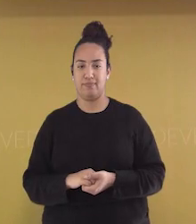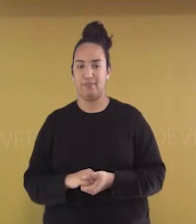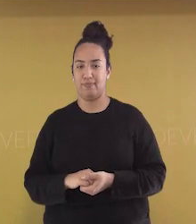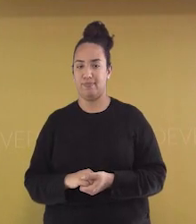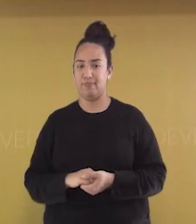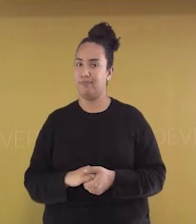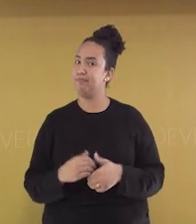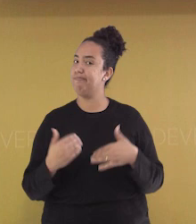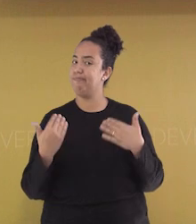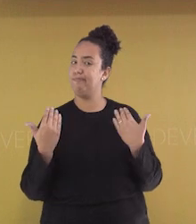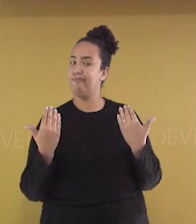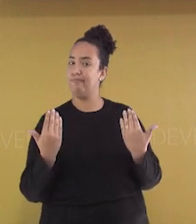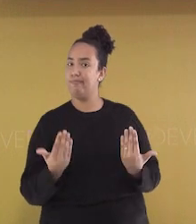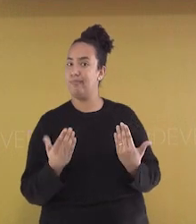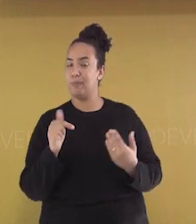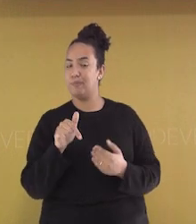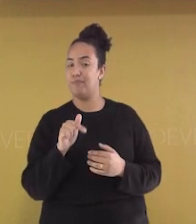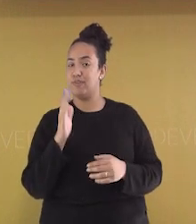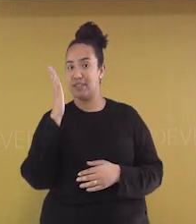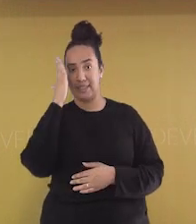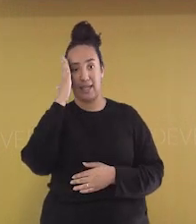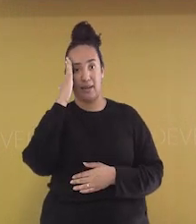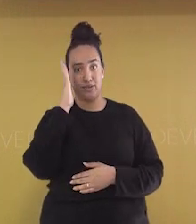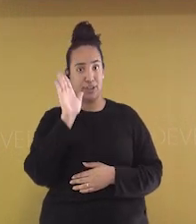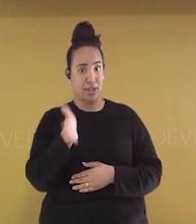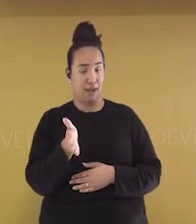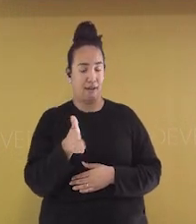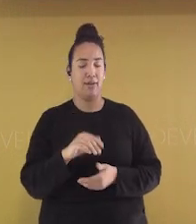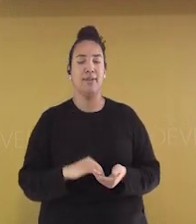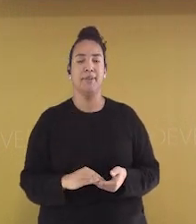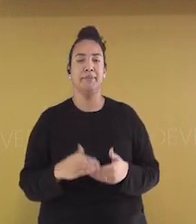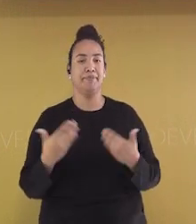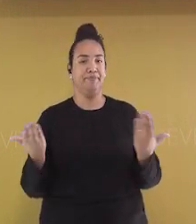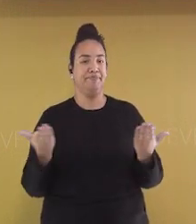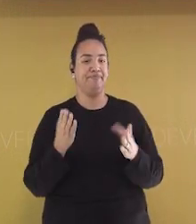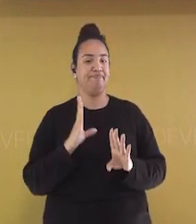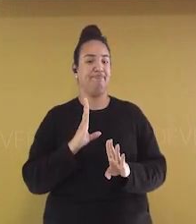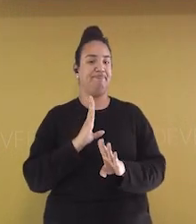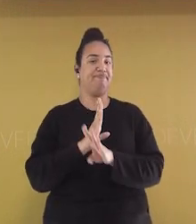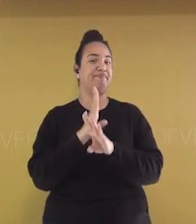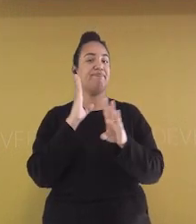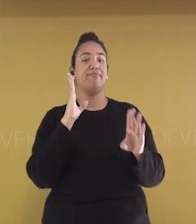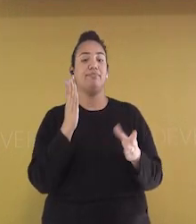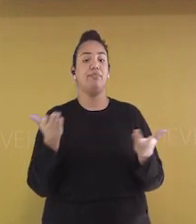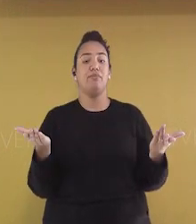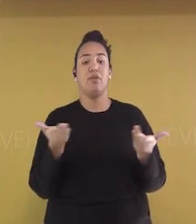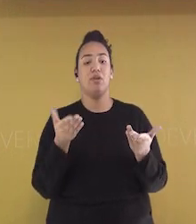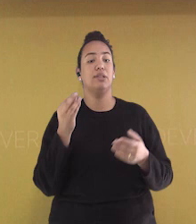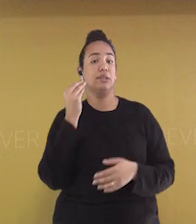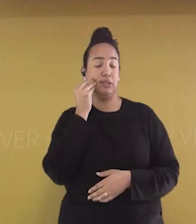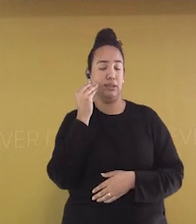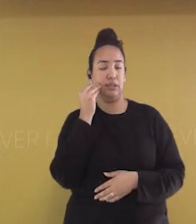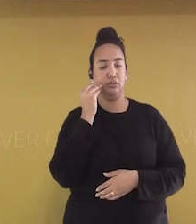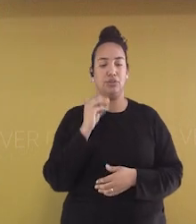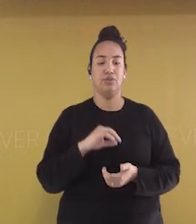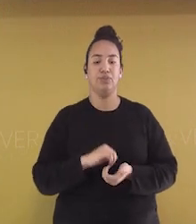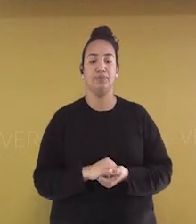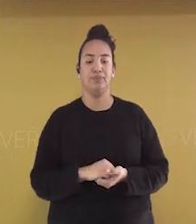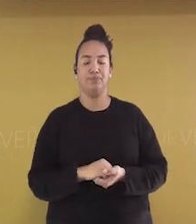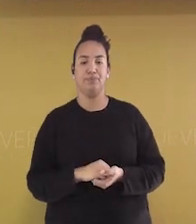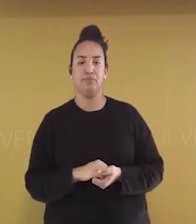E aí, conseguiram encontrar os divisores do 5? Vamos descobrir quais são fazendo